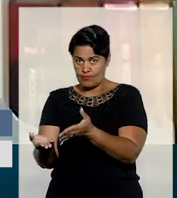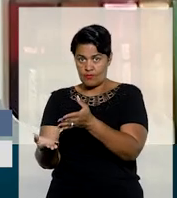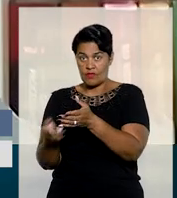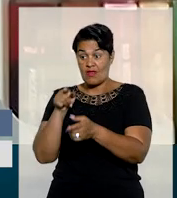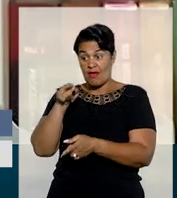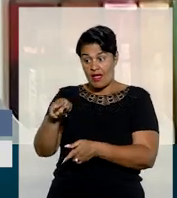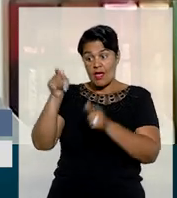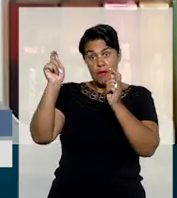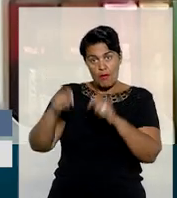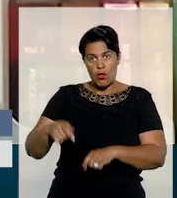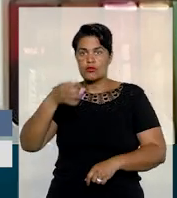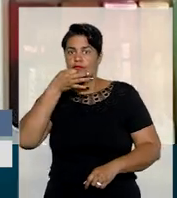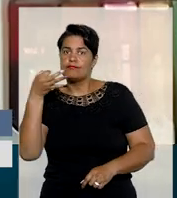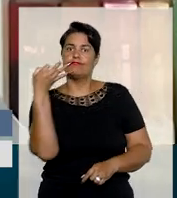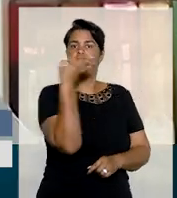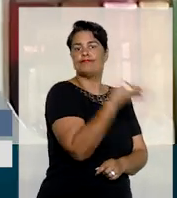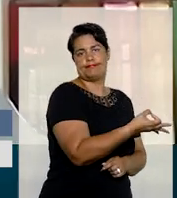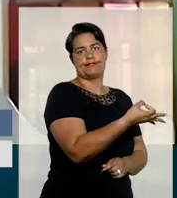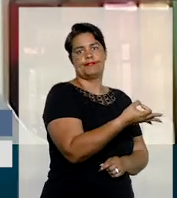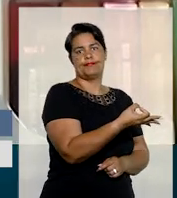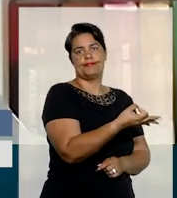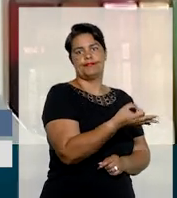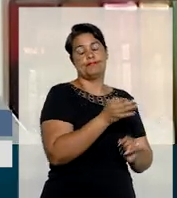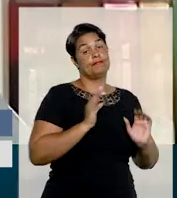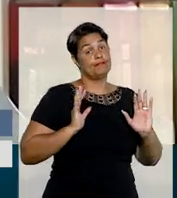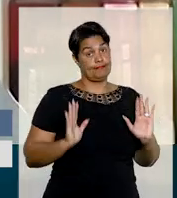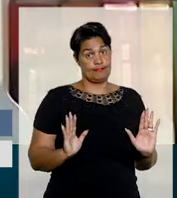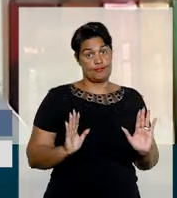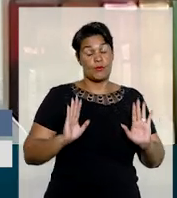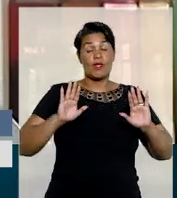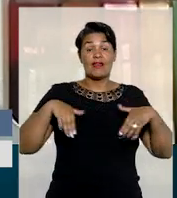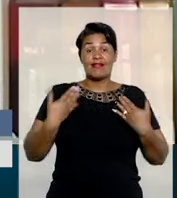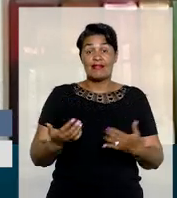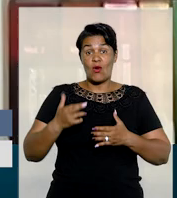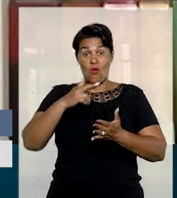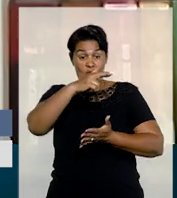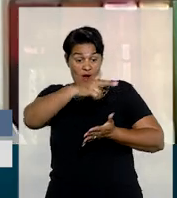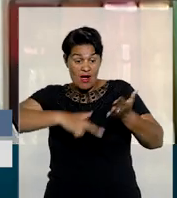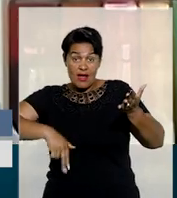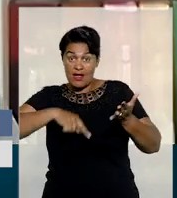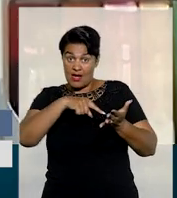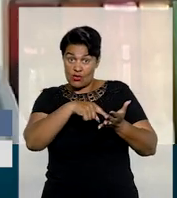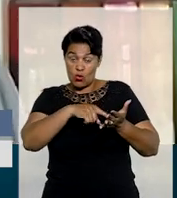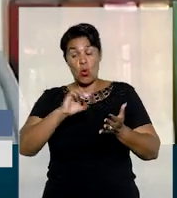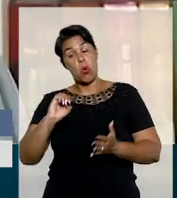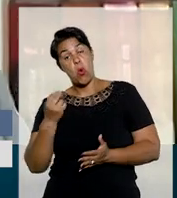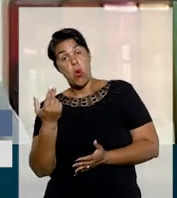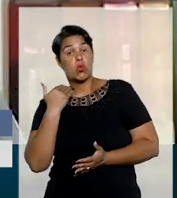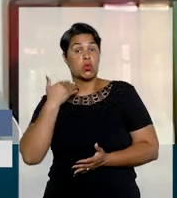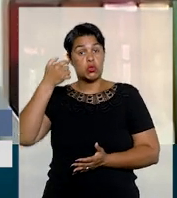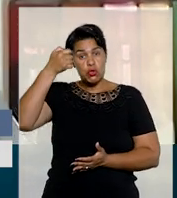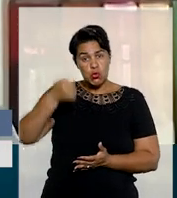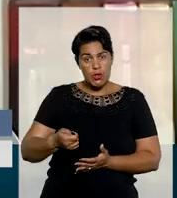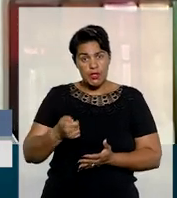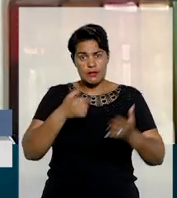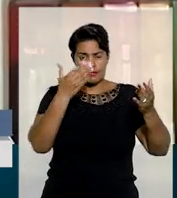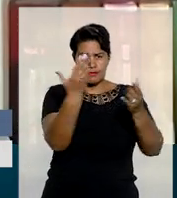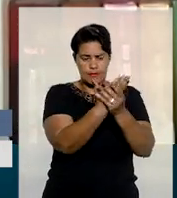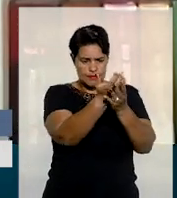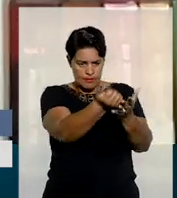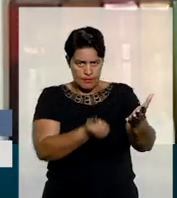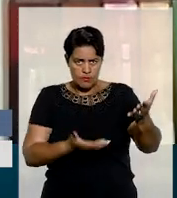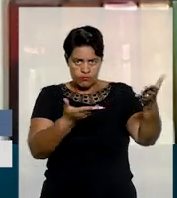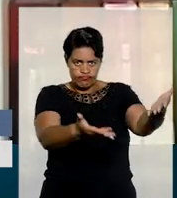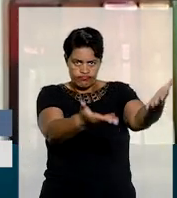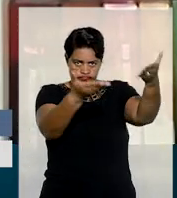a possibilidade de se manifestar e, com isso, garante o seu contraditório. Então, cabe ao relator, ao juiz, sempre que